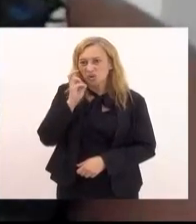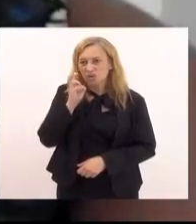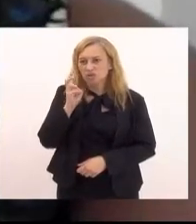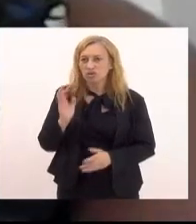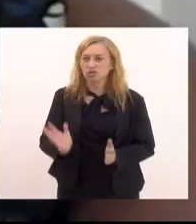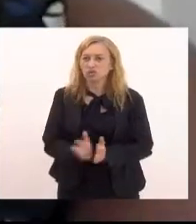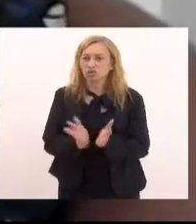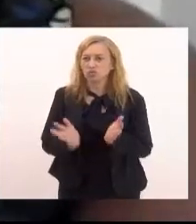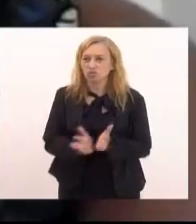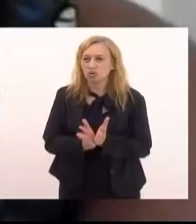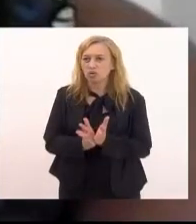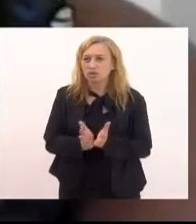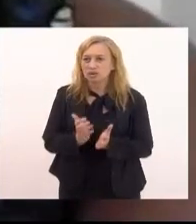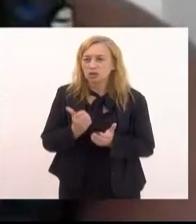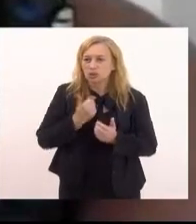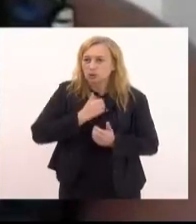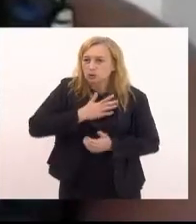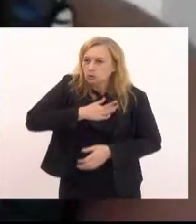pobres e